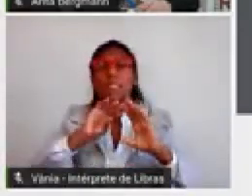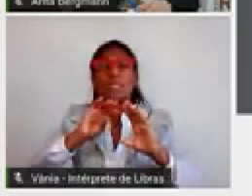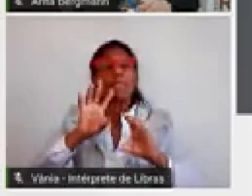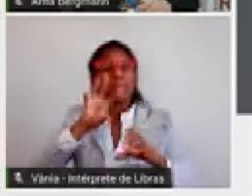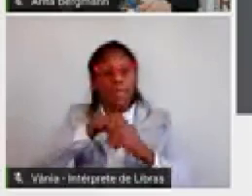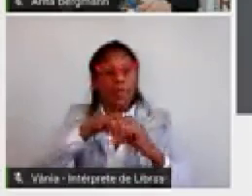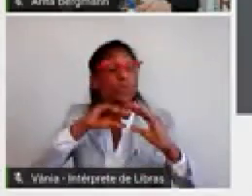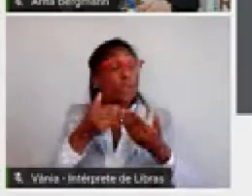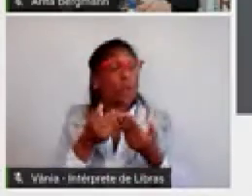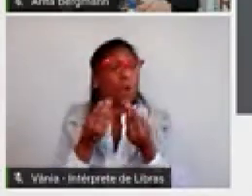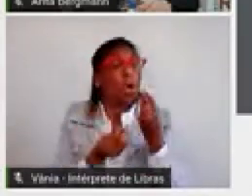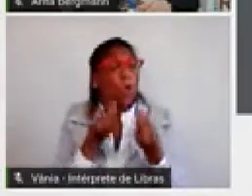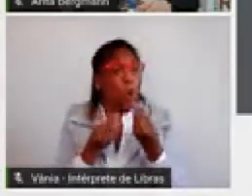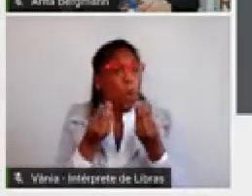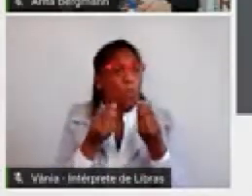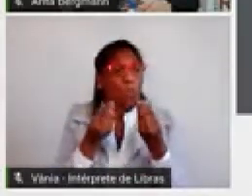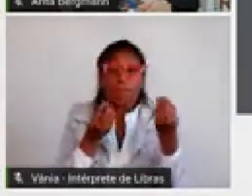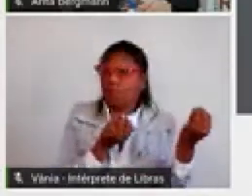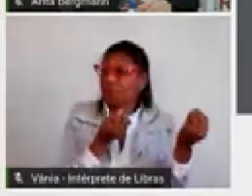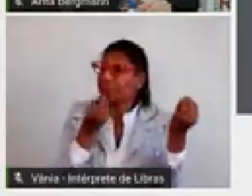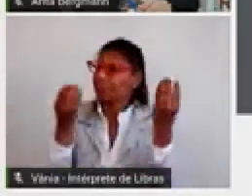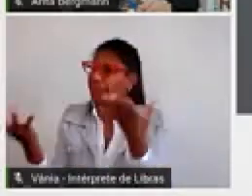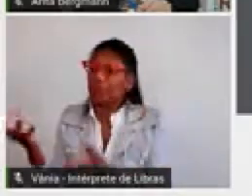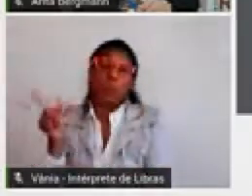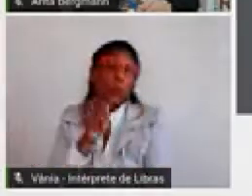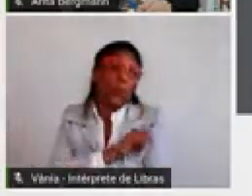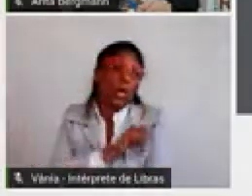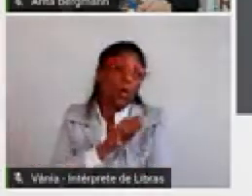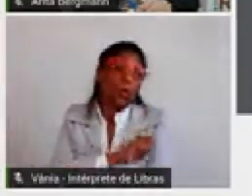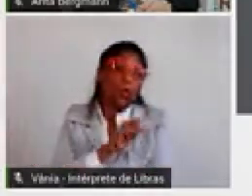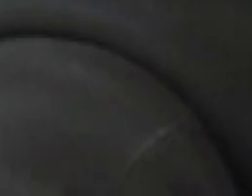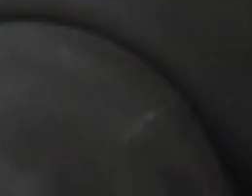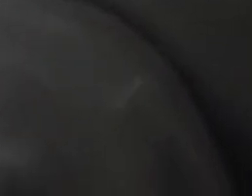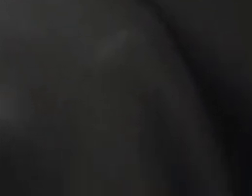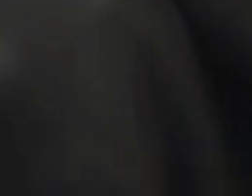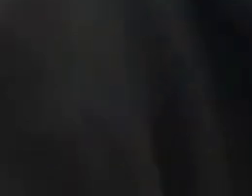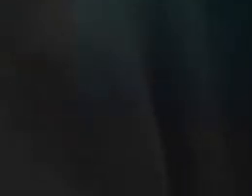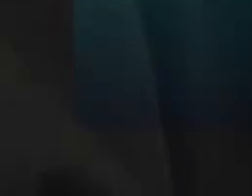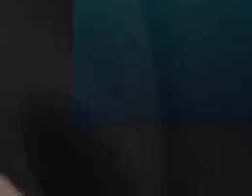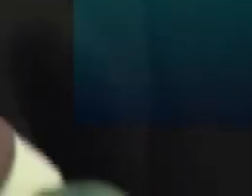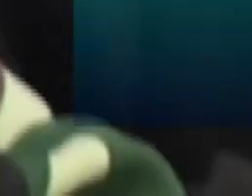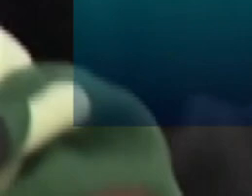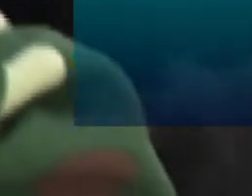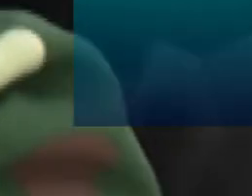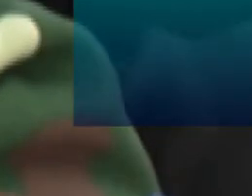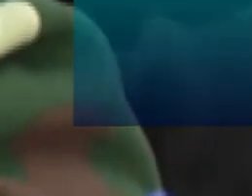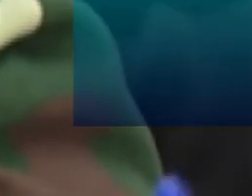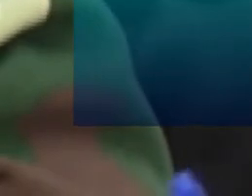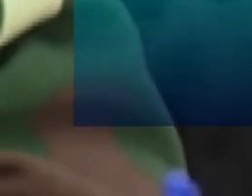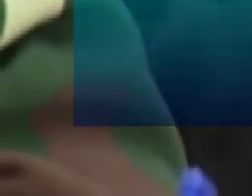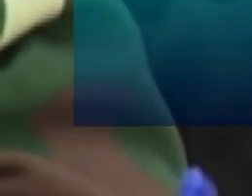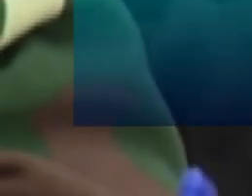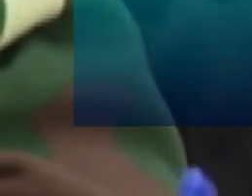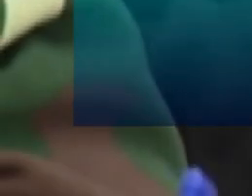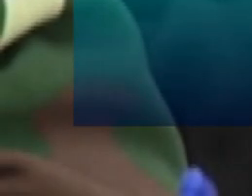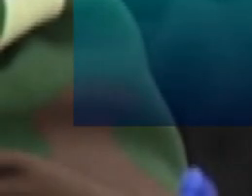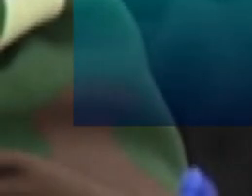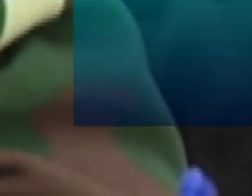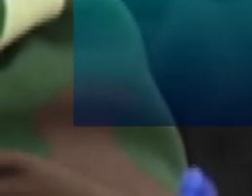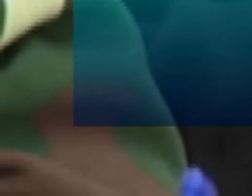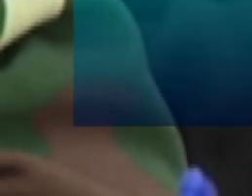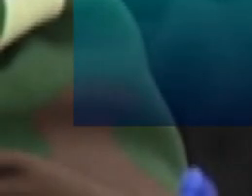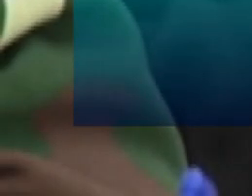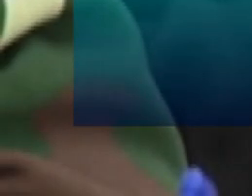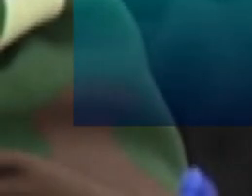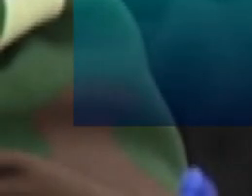que ela deve oferecer aos alunos e aos professores como segurança. O calendário começa na próxima segunda-feira com o retorno do